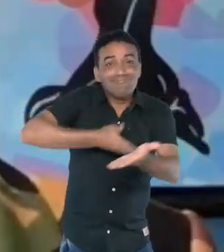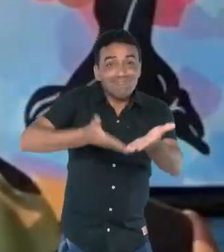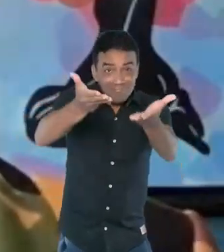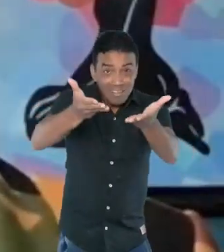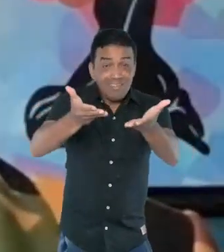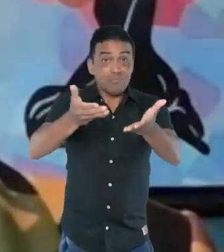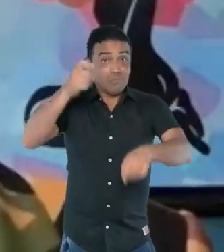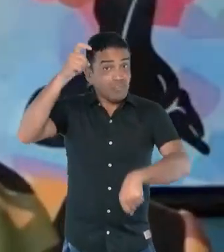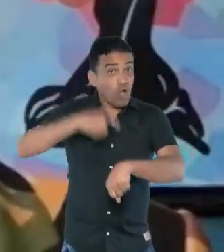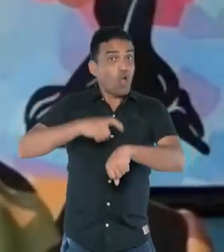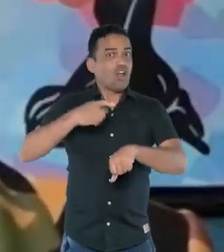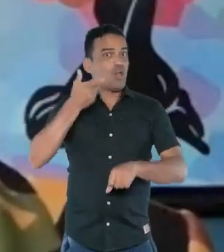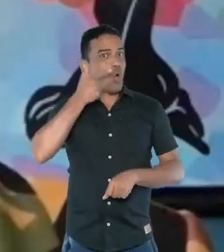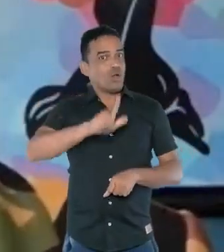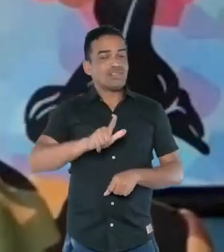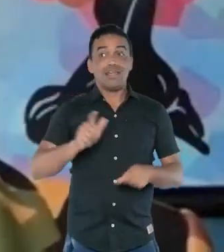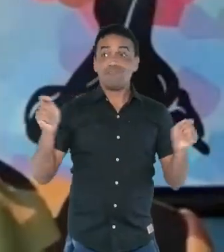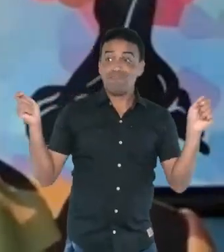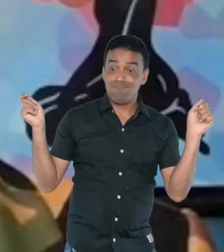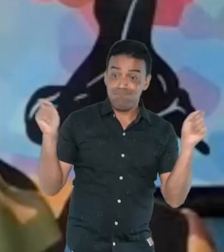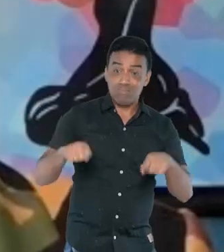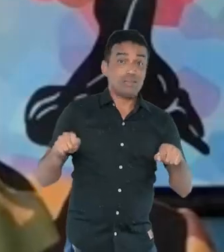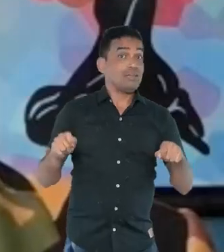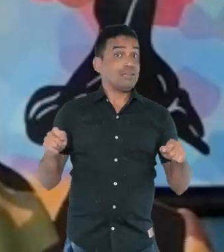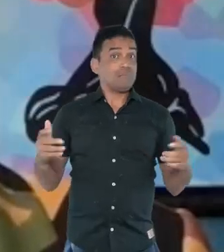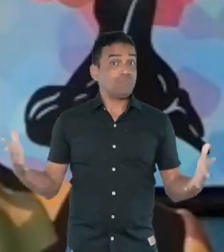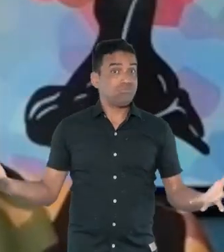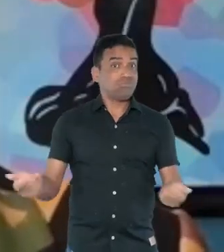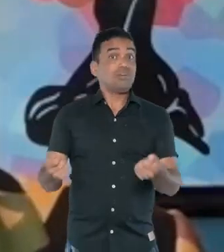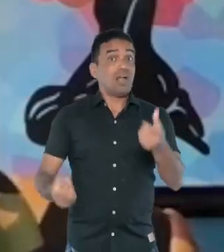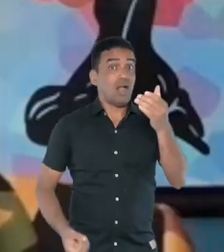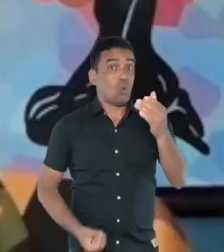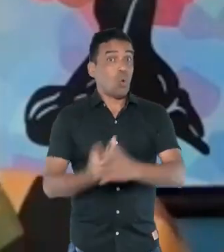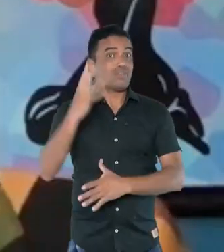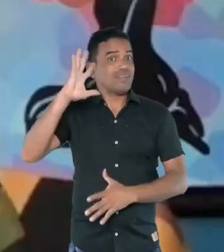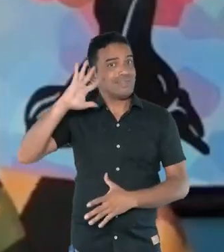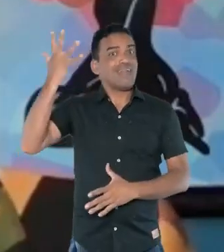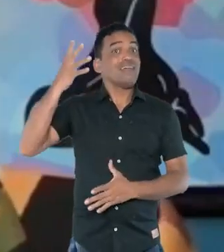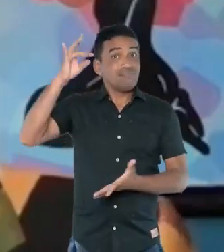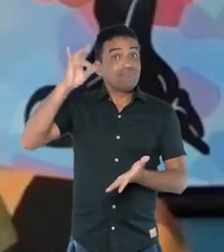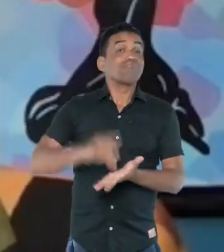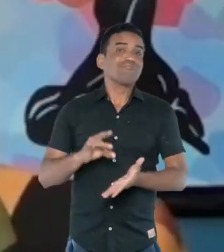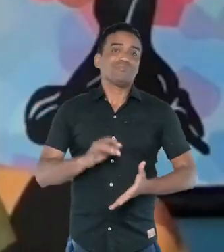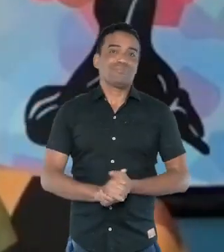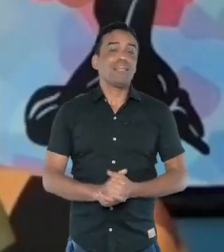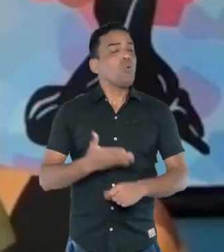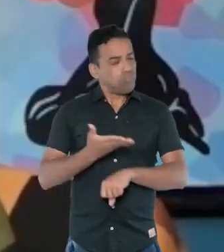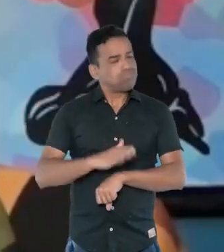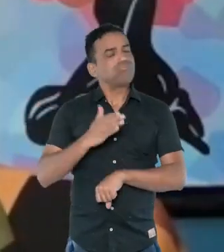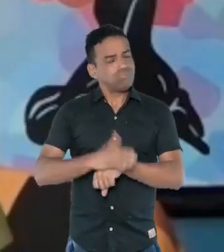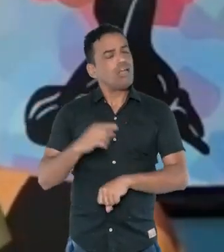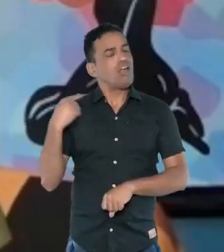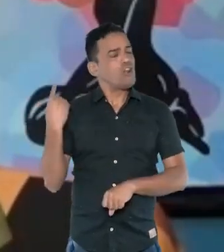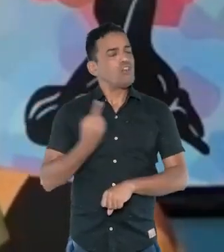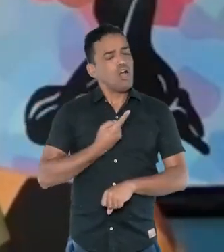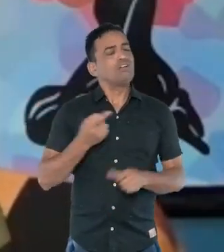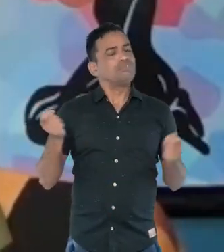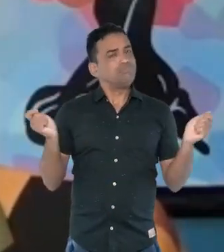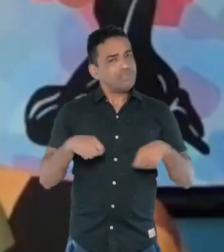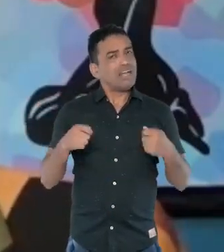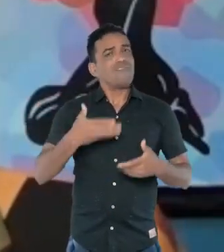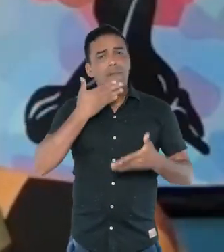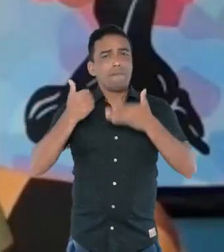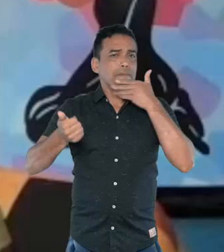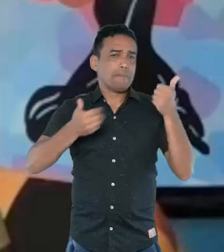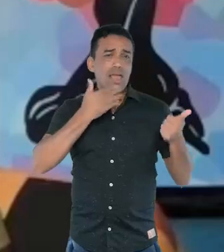ao fazer isso a gente potencializa a chance dessa realidade acontecer. É um exercício que a gente deveria ficar melhor